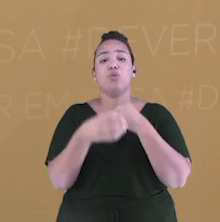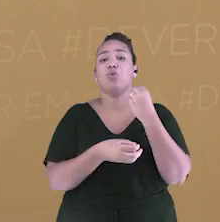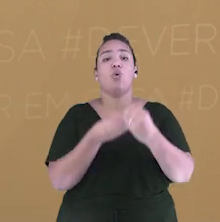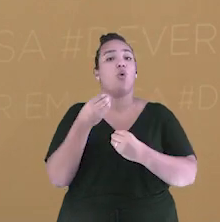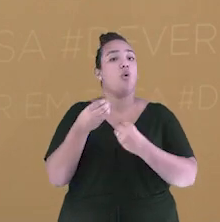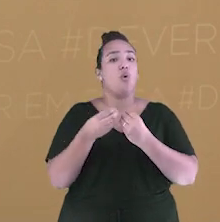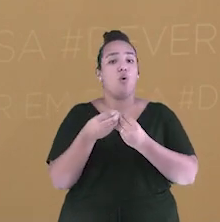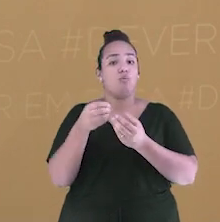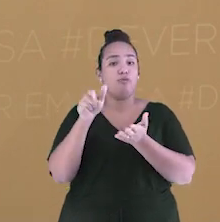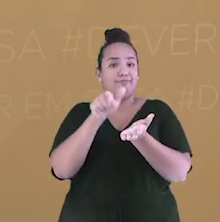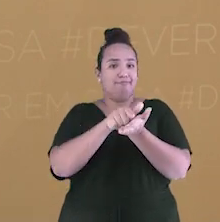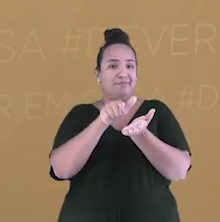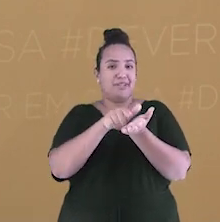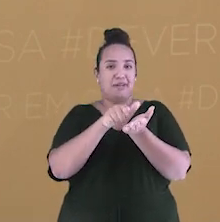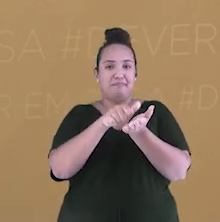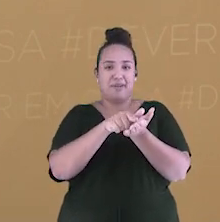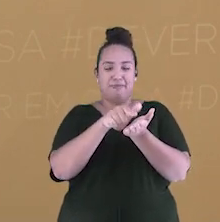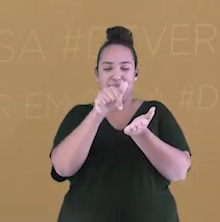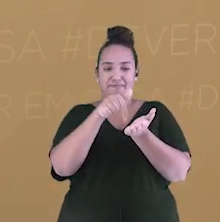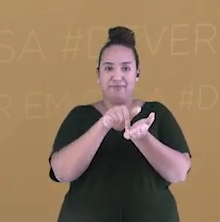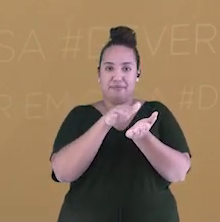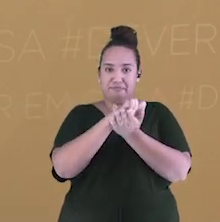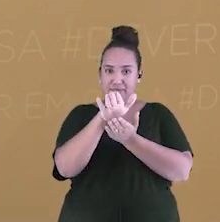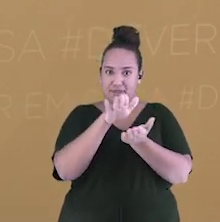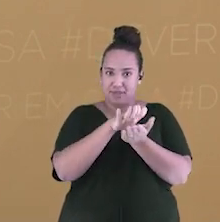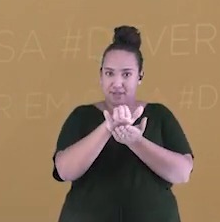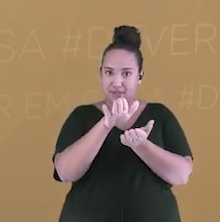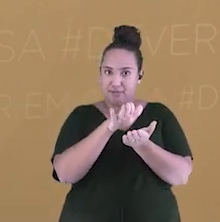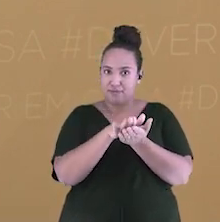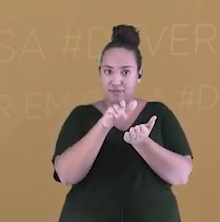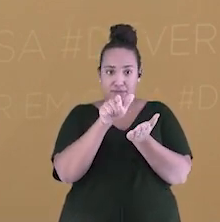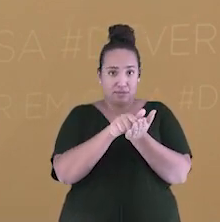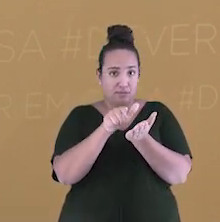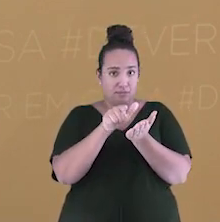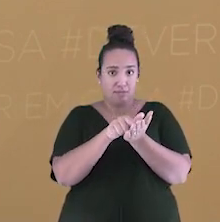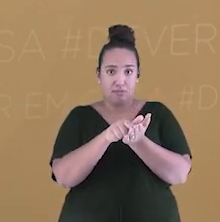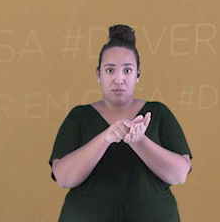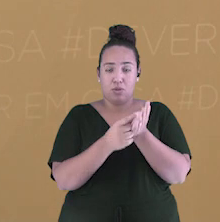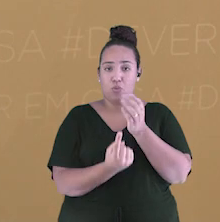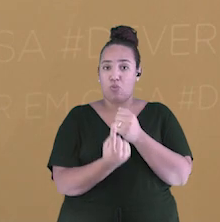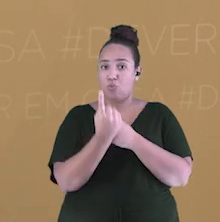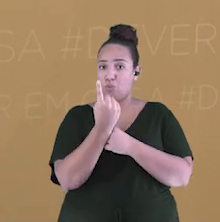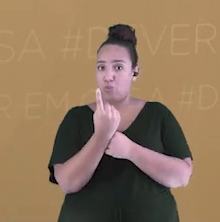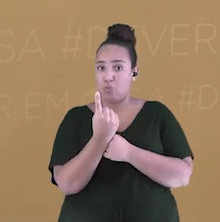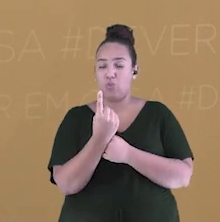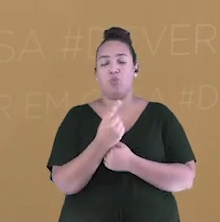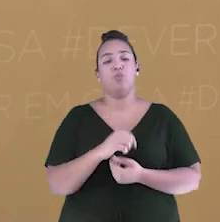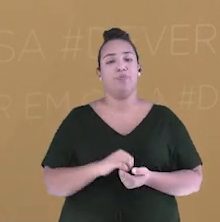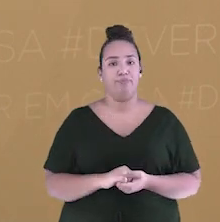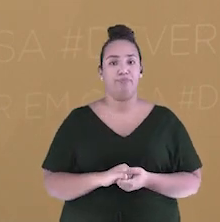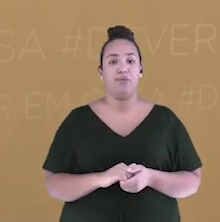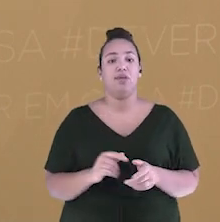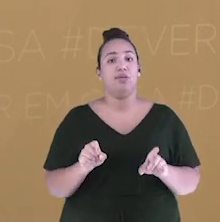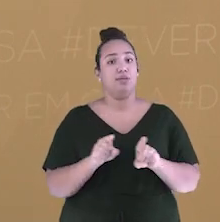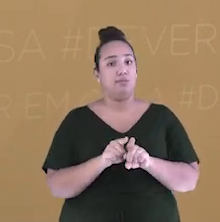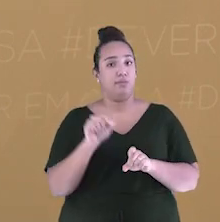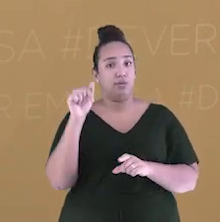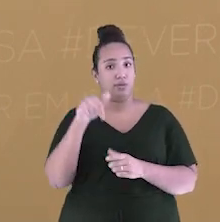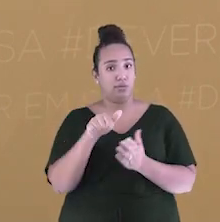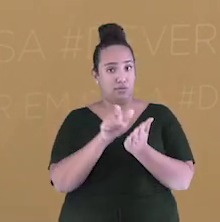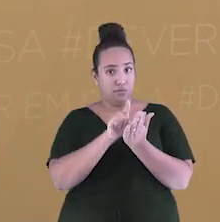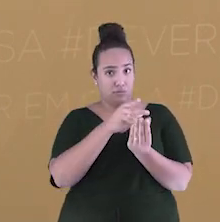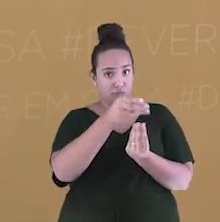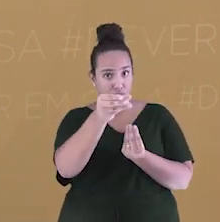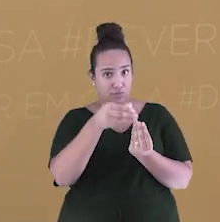papel. Trata-se de um impresso com poucas folhas, não encadernado, geralmente